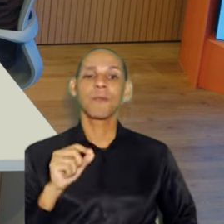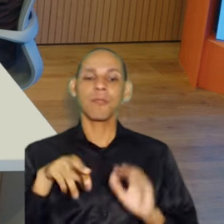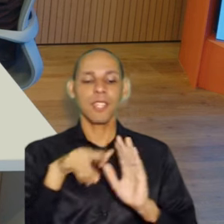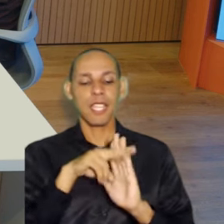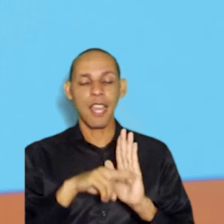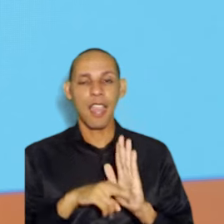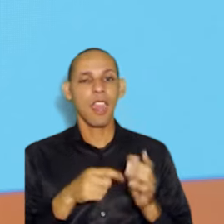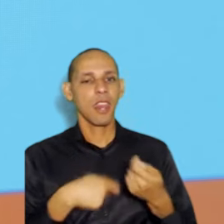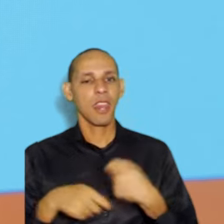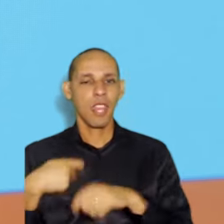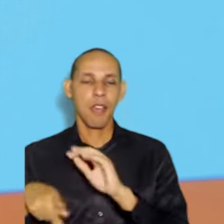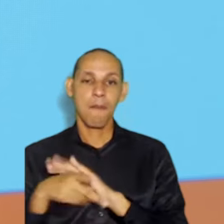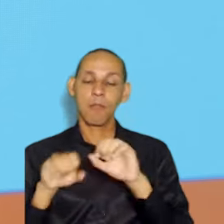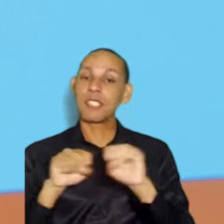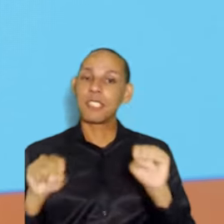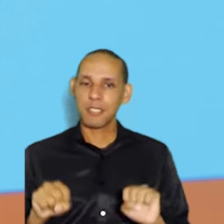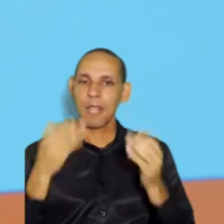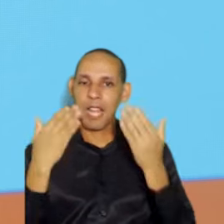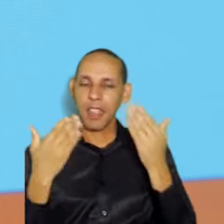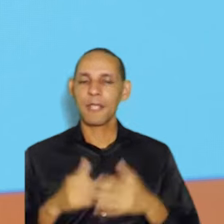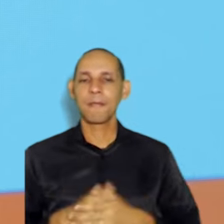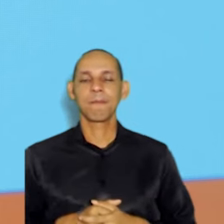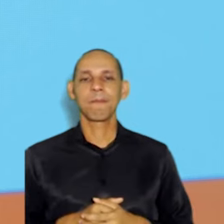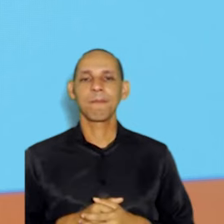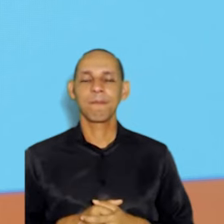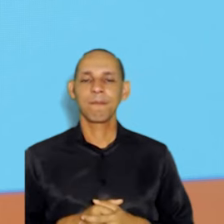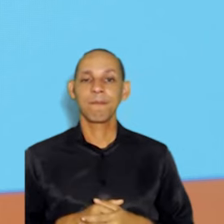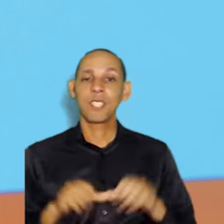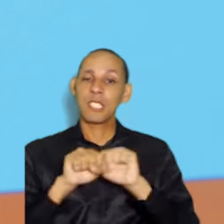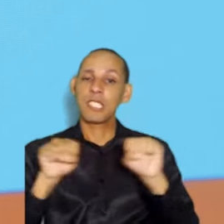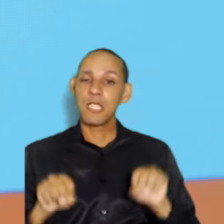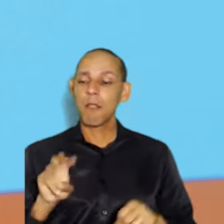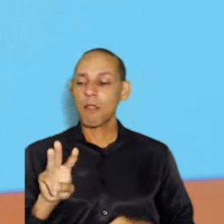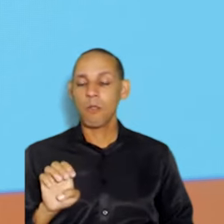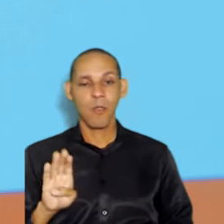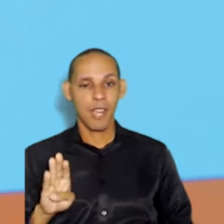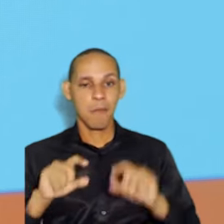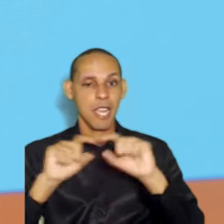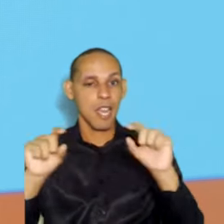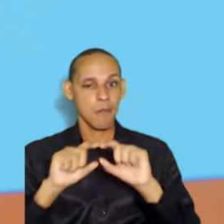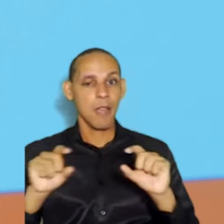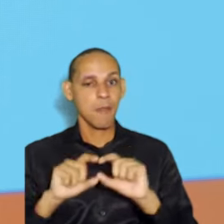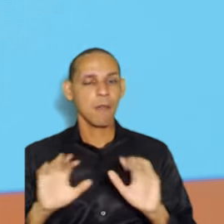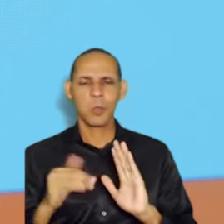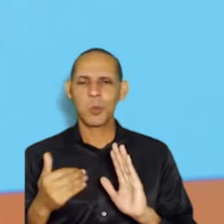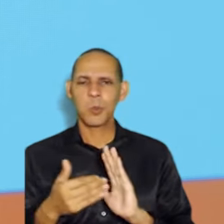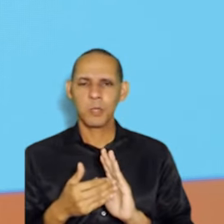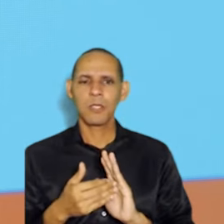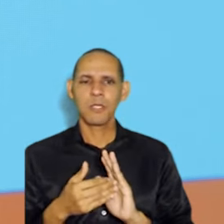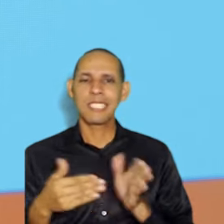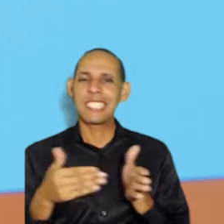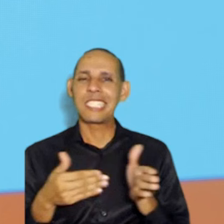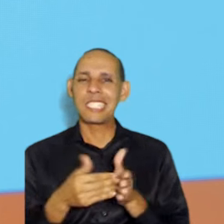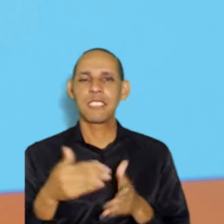São Regras de negócio que o sistema Tem que atender e aí e é um sistema web e nem todos os campos estão com esses com